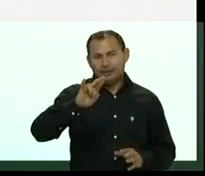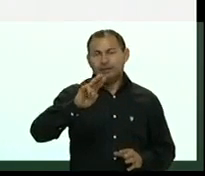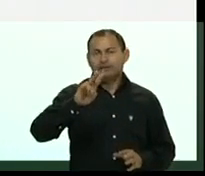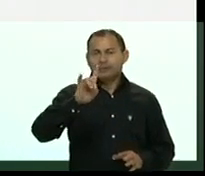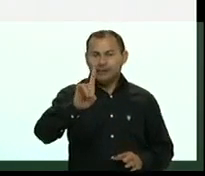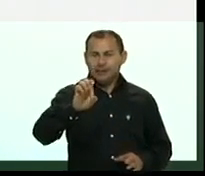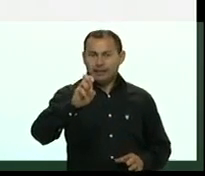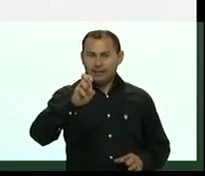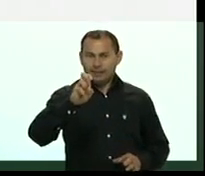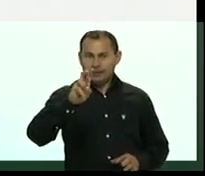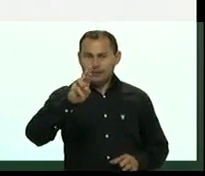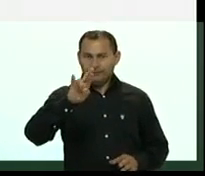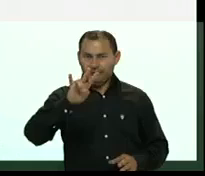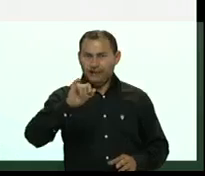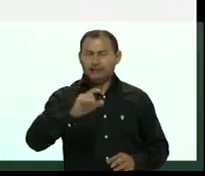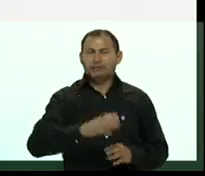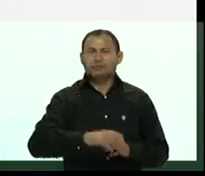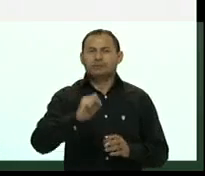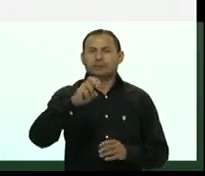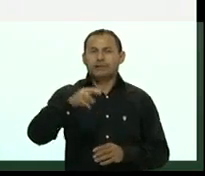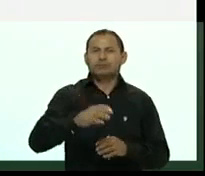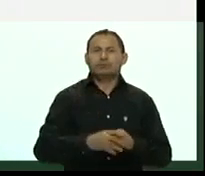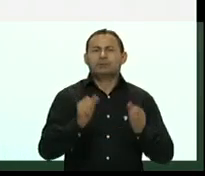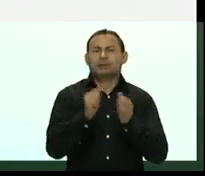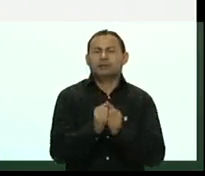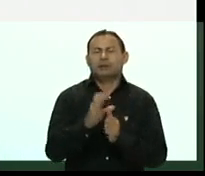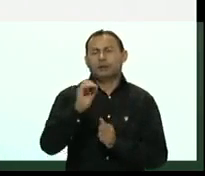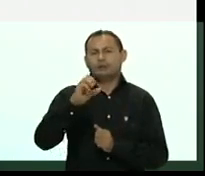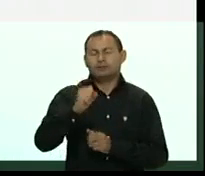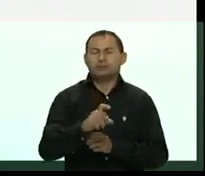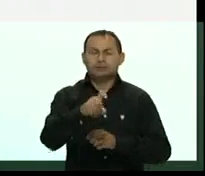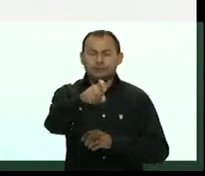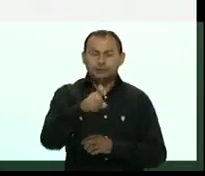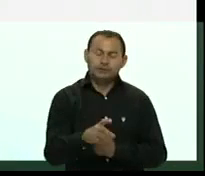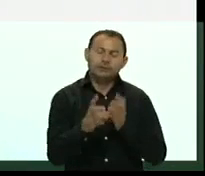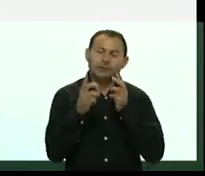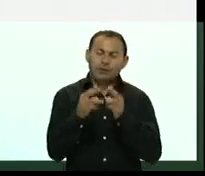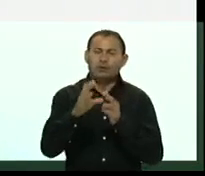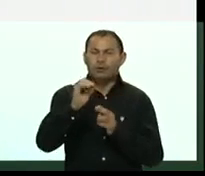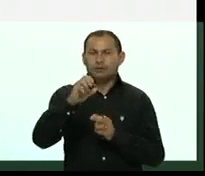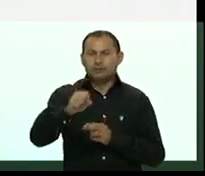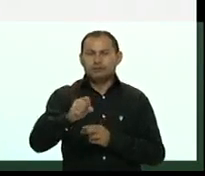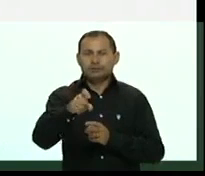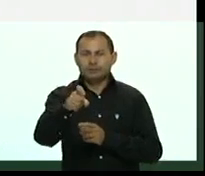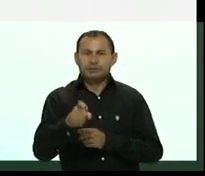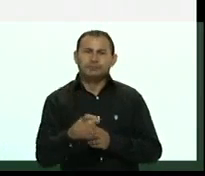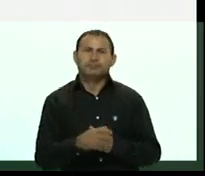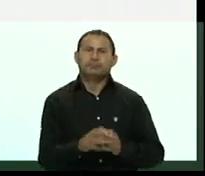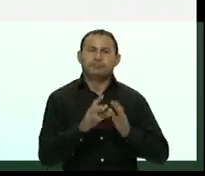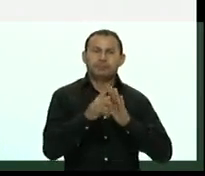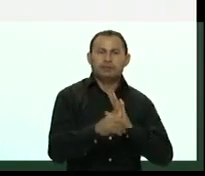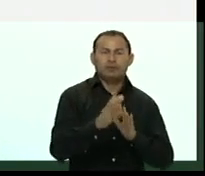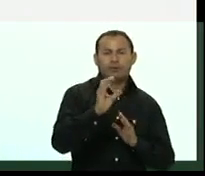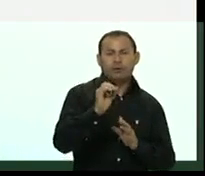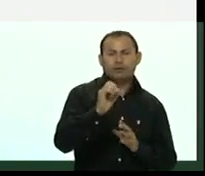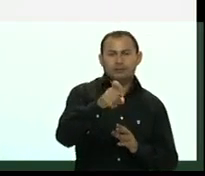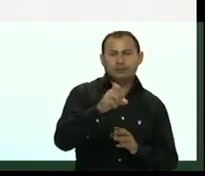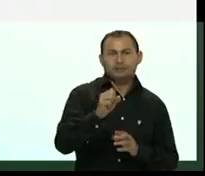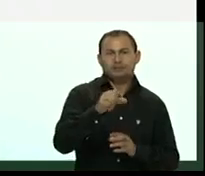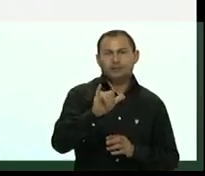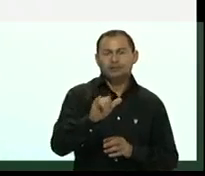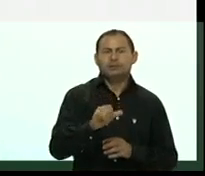seno é a cosseno. Derivada do seno de x igual a cosseno de x. Derivada do cosseno de